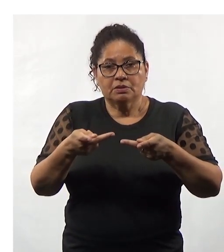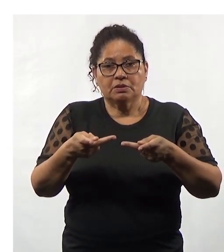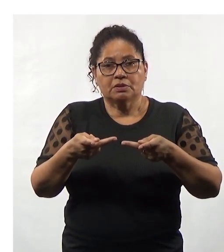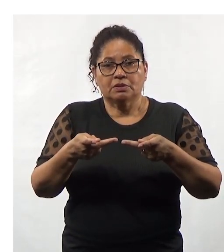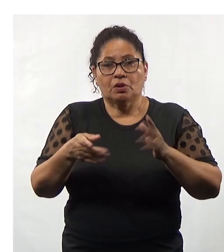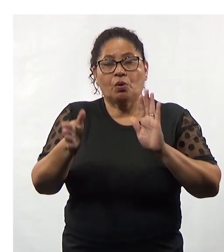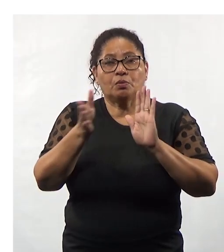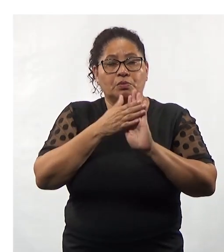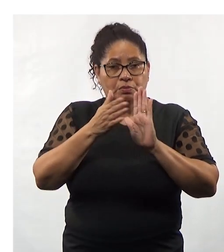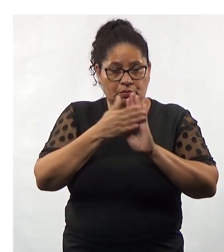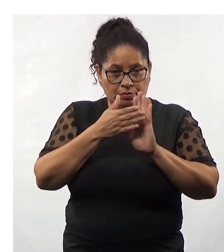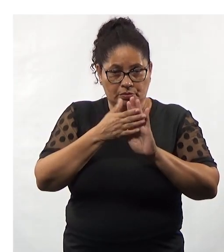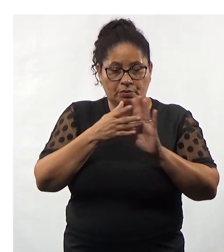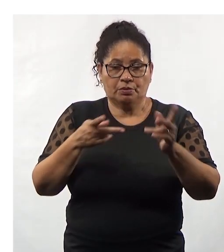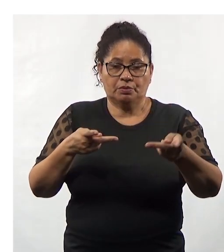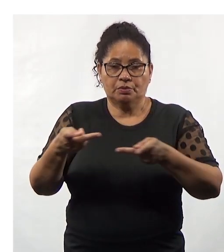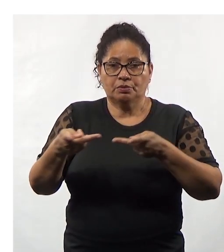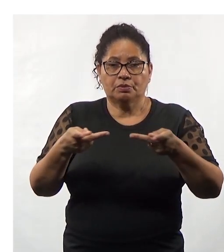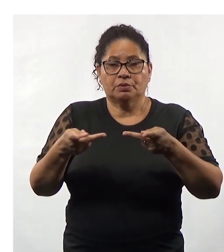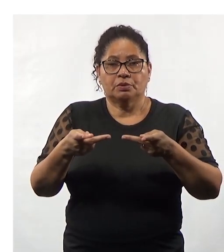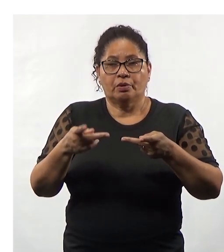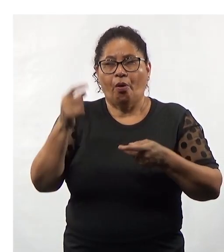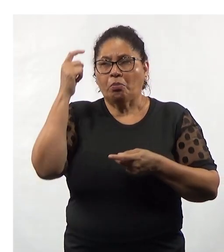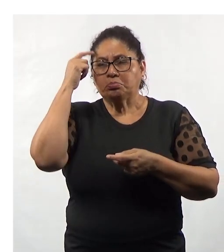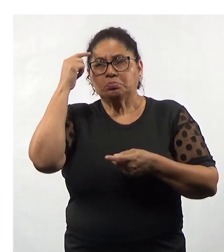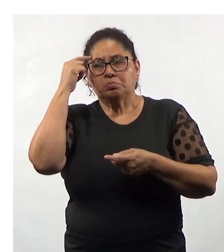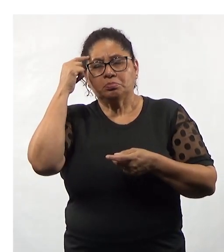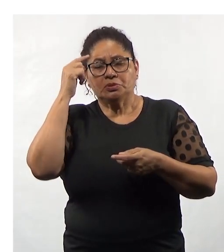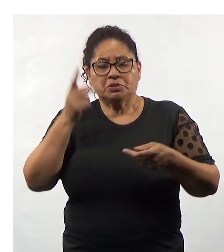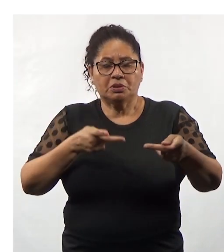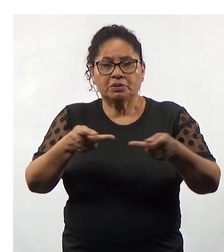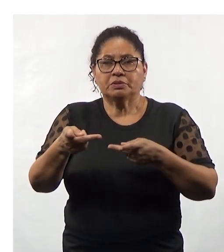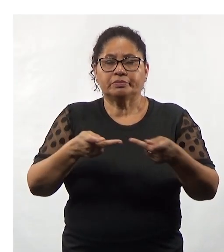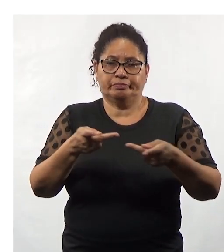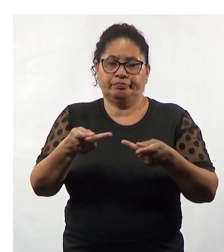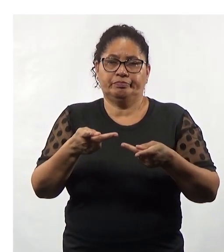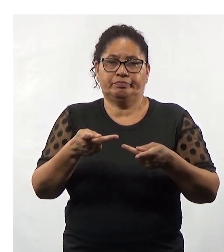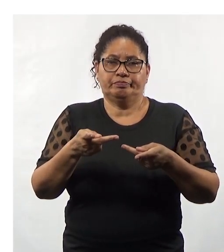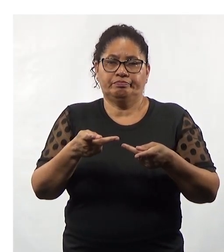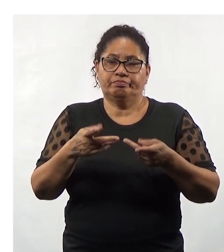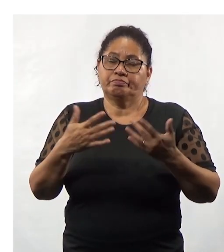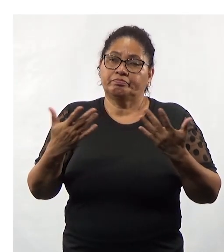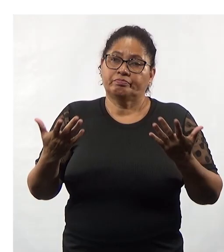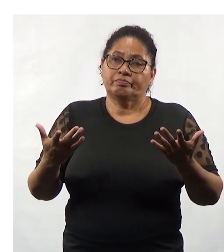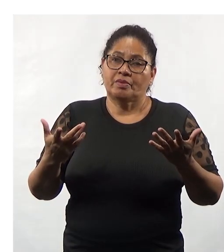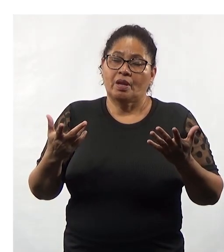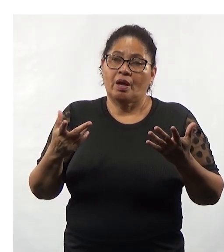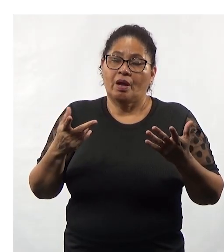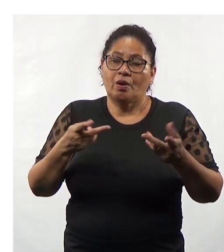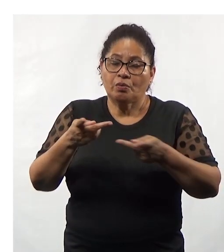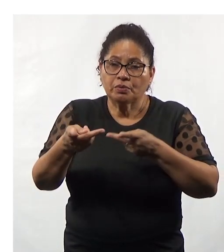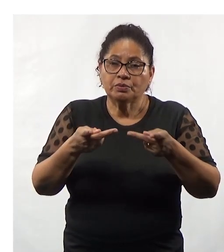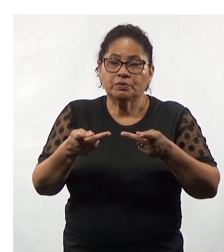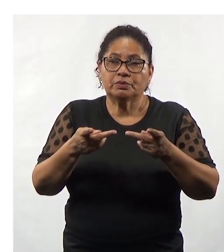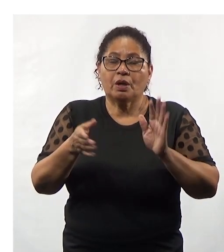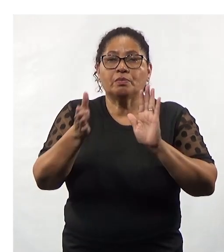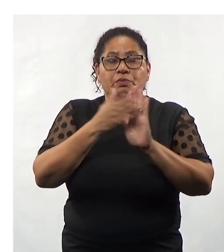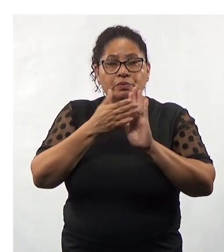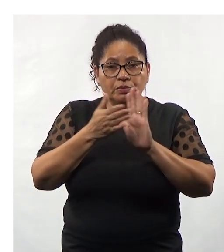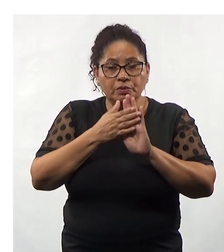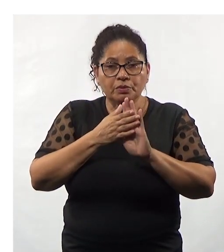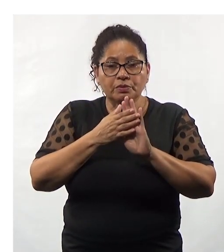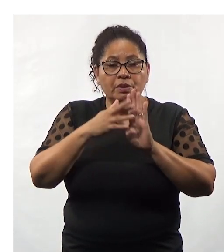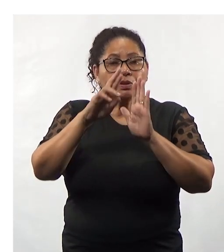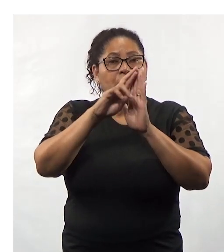ou propostas de projeto, ou ideias de projeto. E aí, ó, entretanto, os projetos devem ser propostos dentro